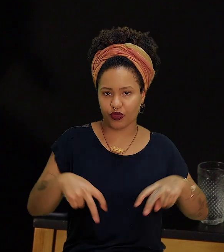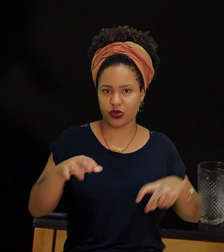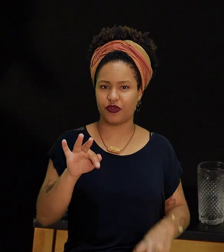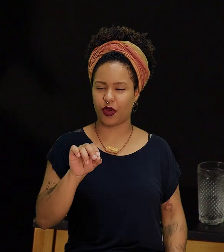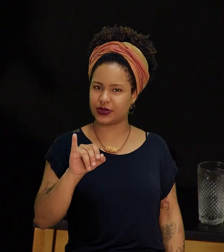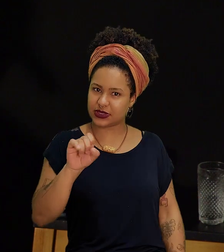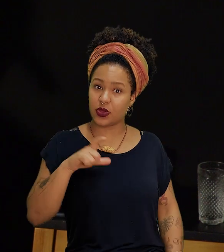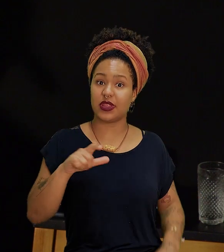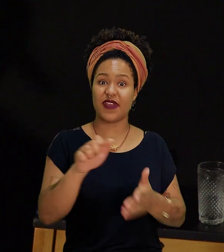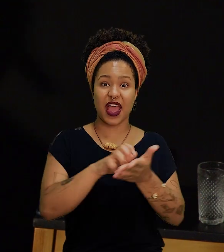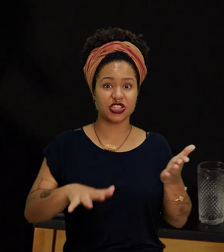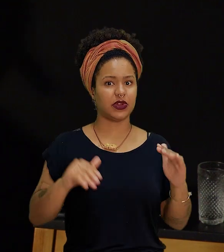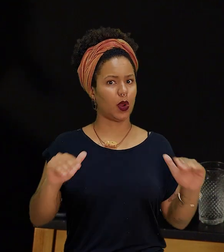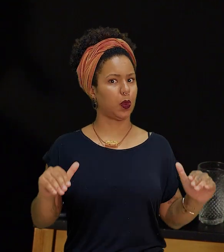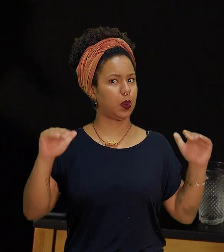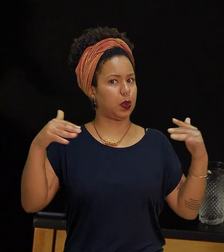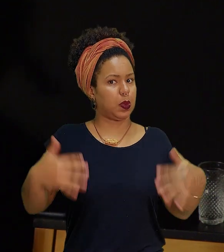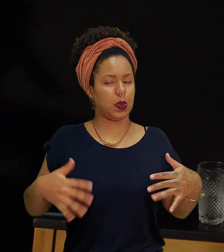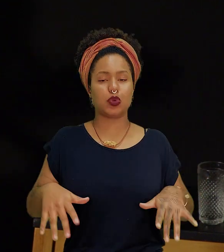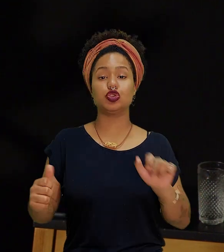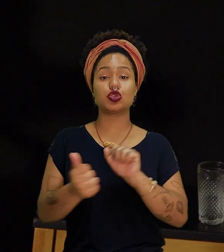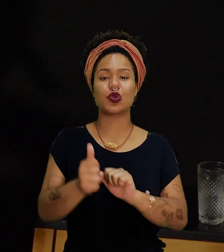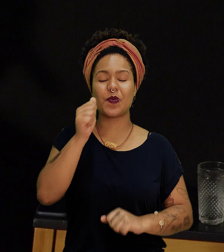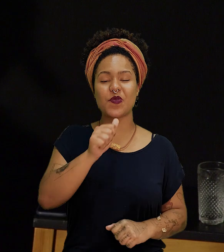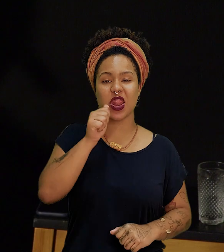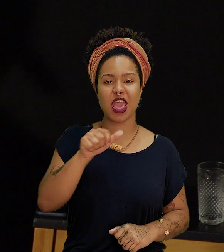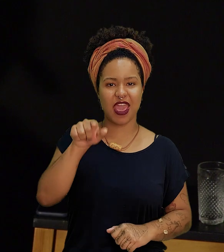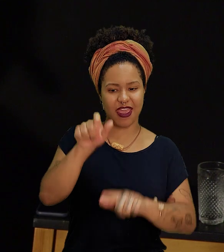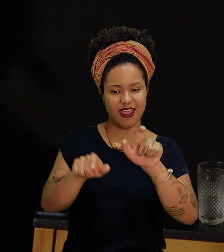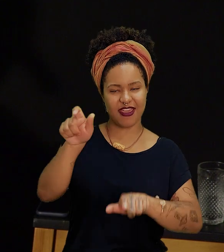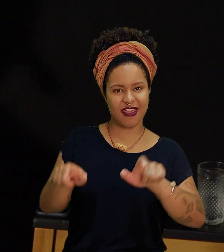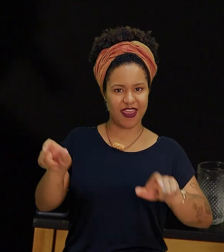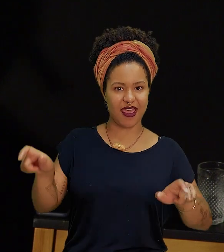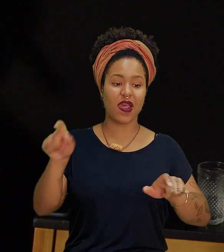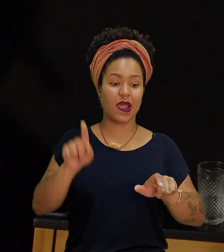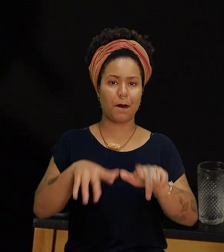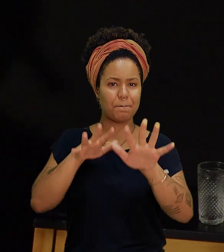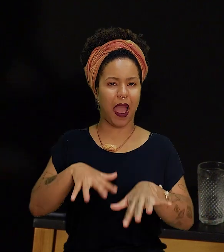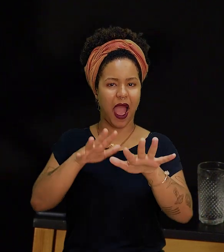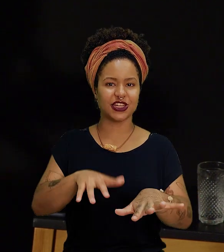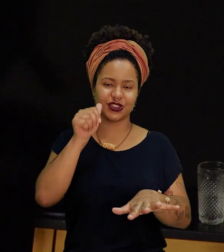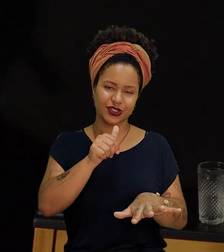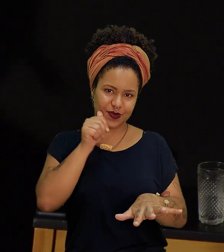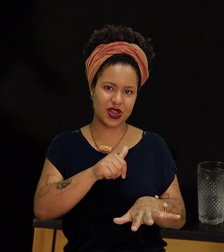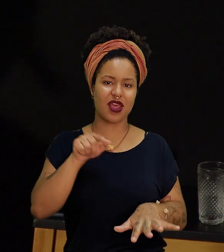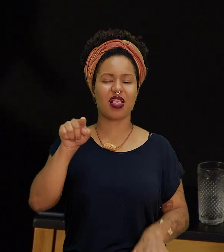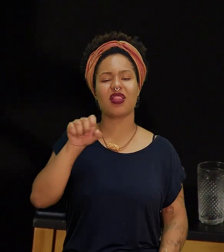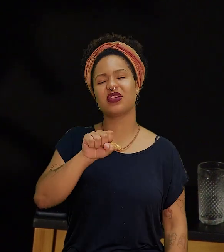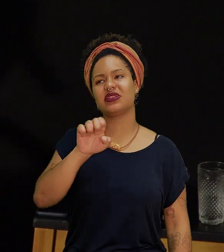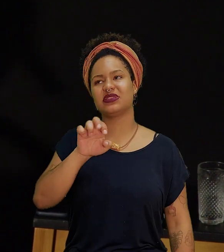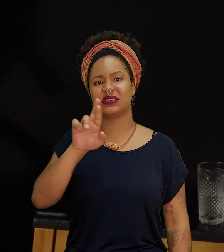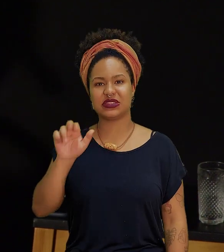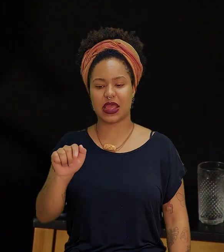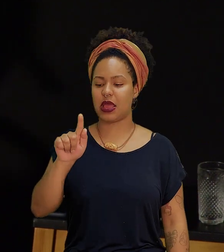uma atividade grande com as mulheres, né, da Marcha das Mulheres, da